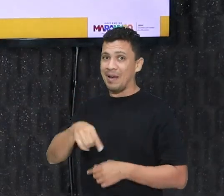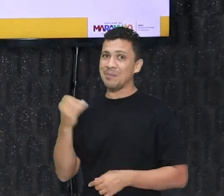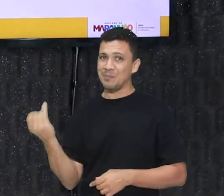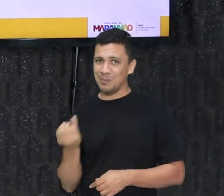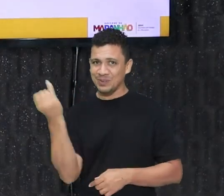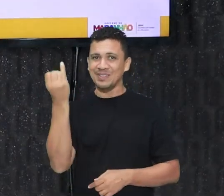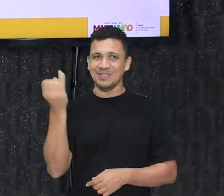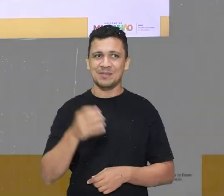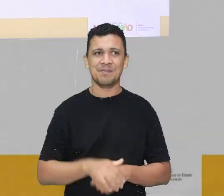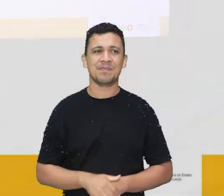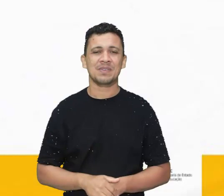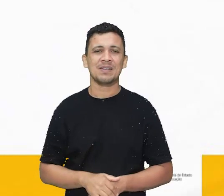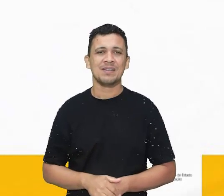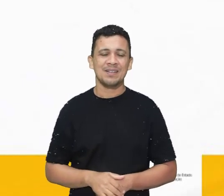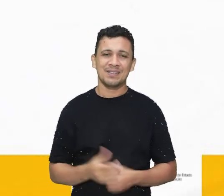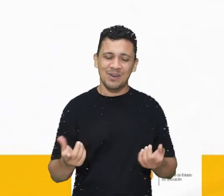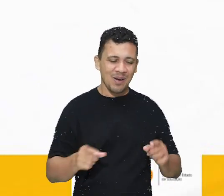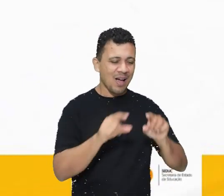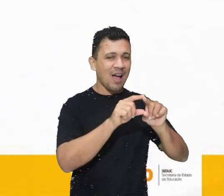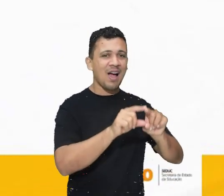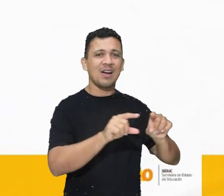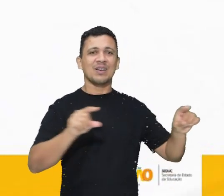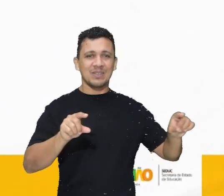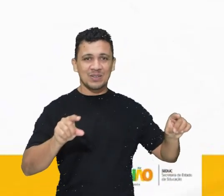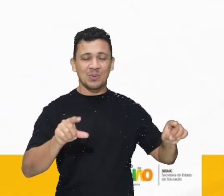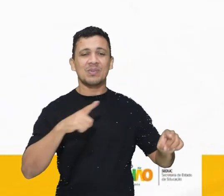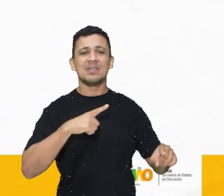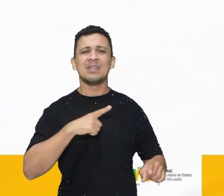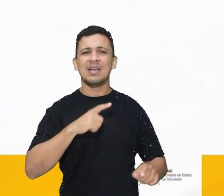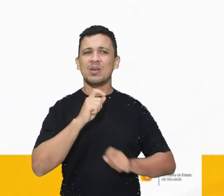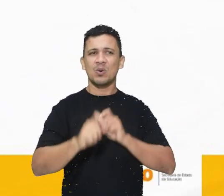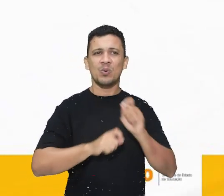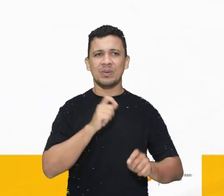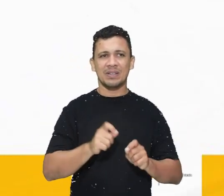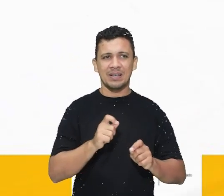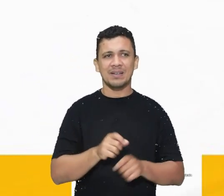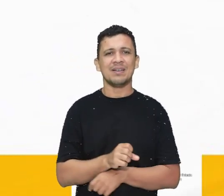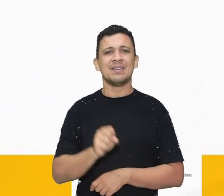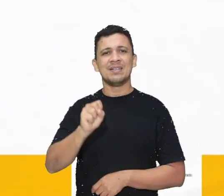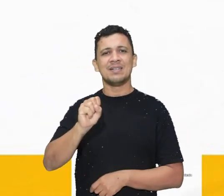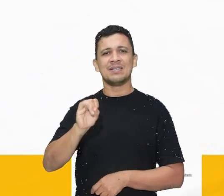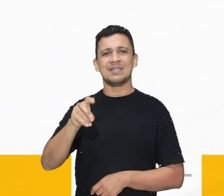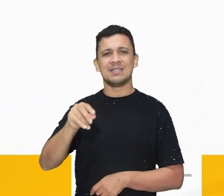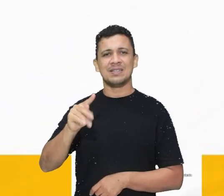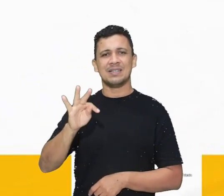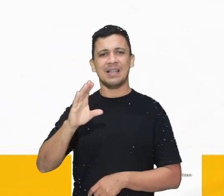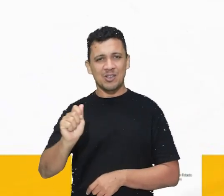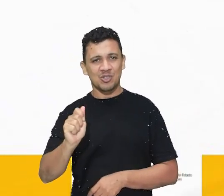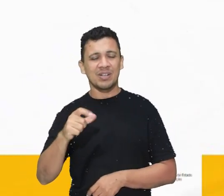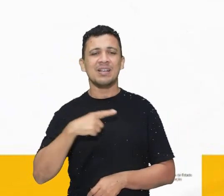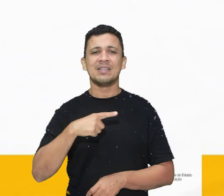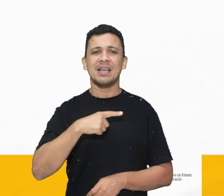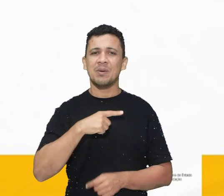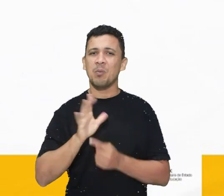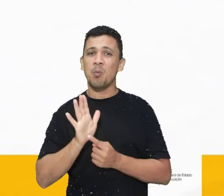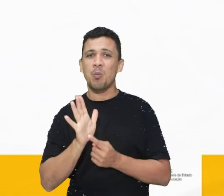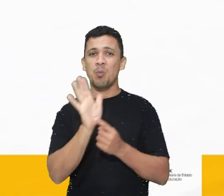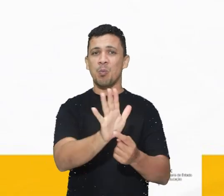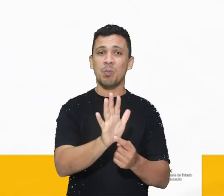bom? Então, as orações coordenadas sindéticas são aquelas que transmitem uma ideia de oposição, no